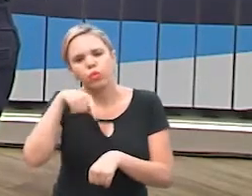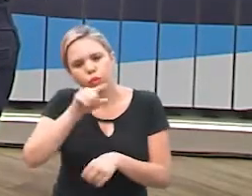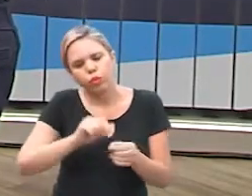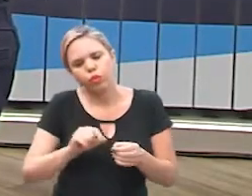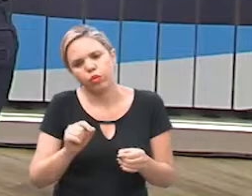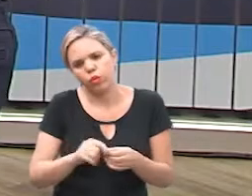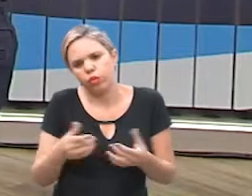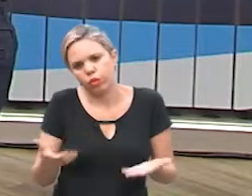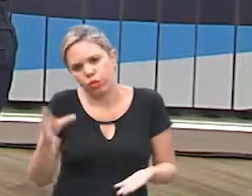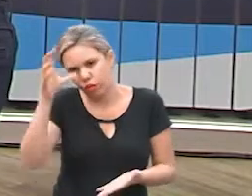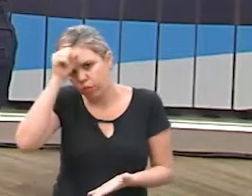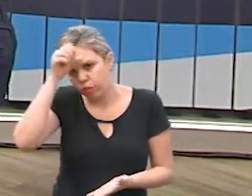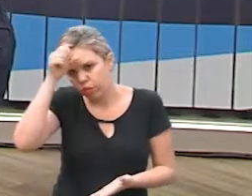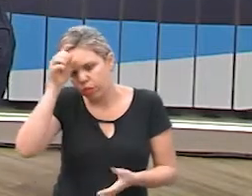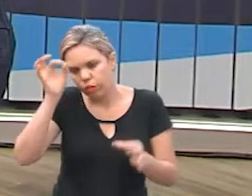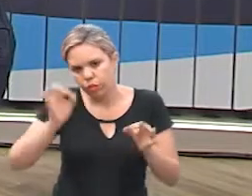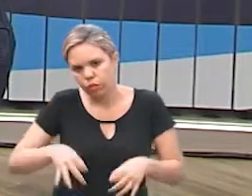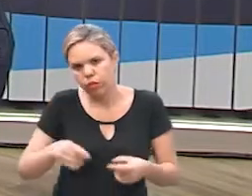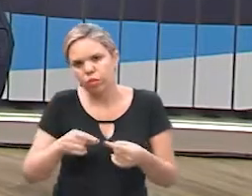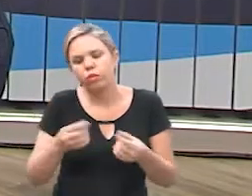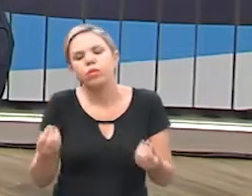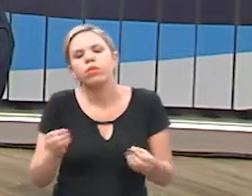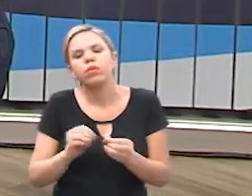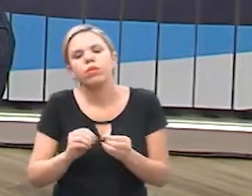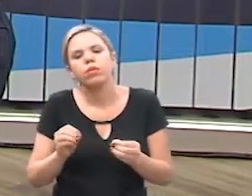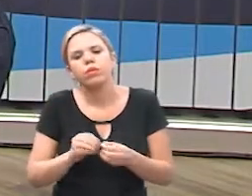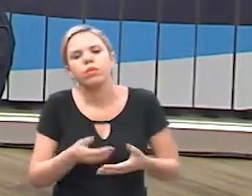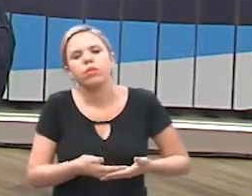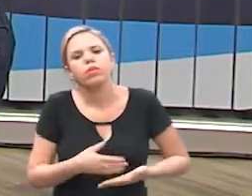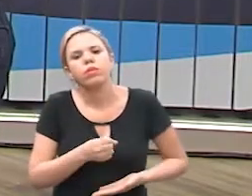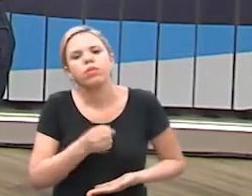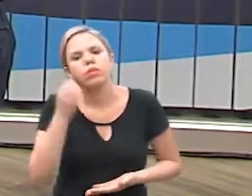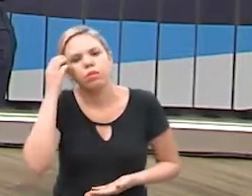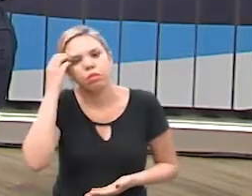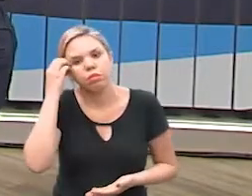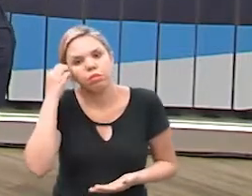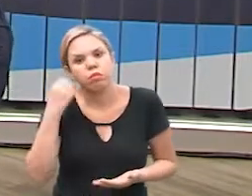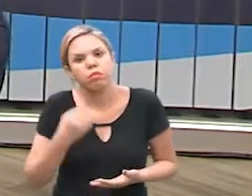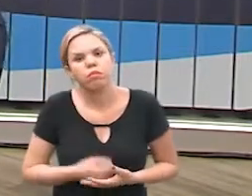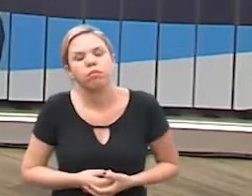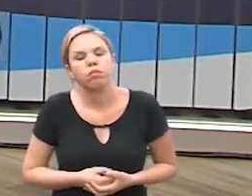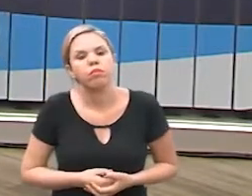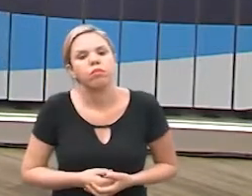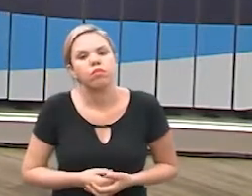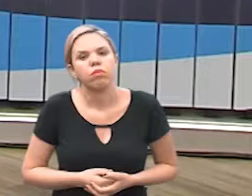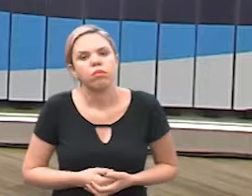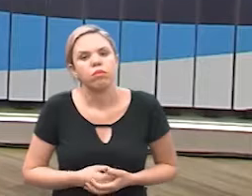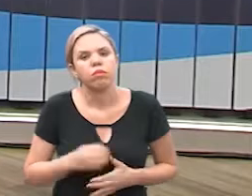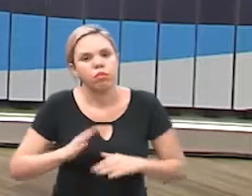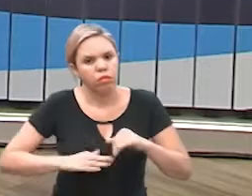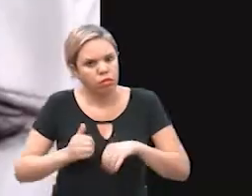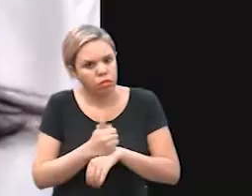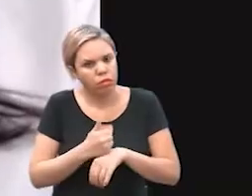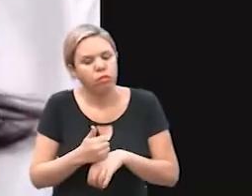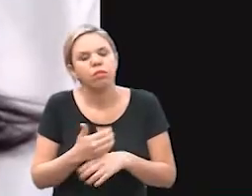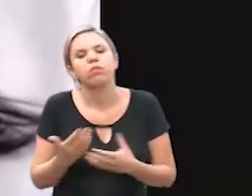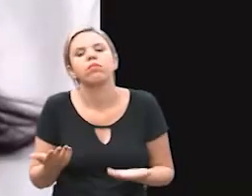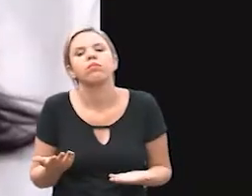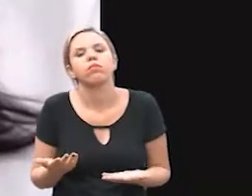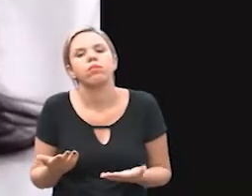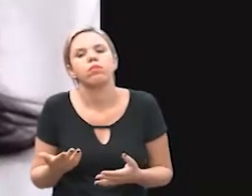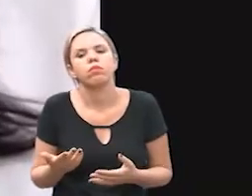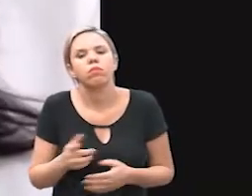até para aprender direitinho como é que faz a amamentação? Os nossos profissionais, né,